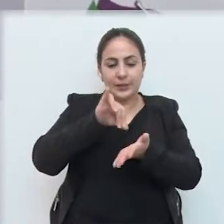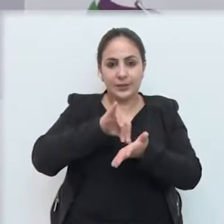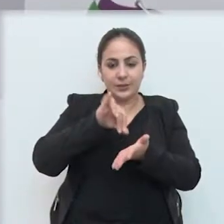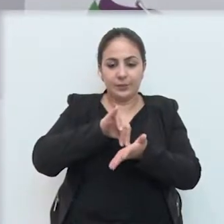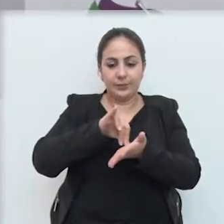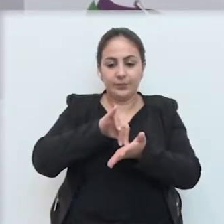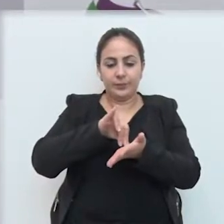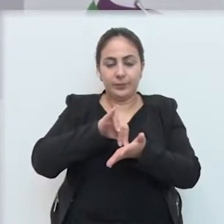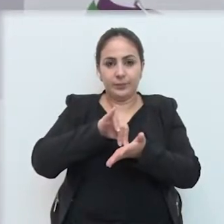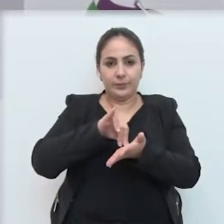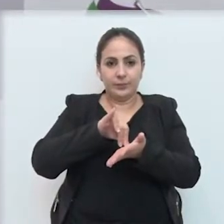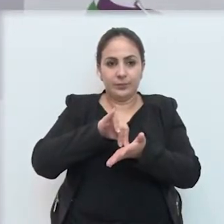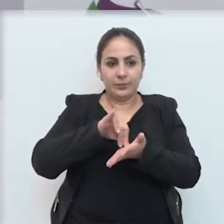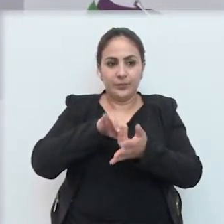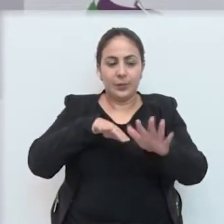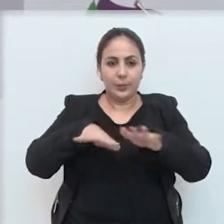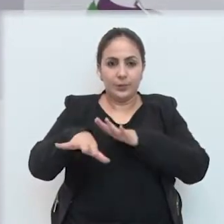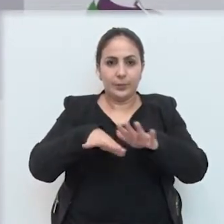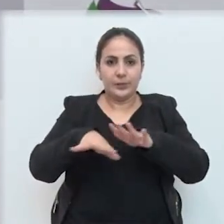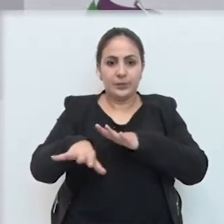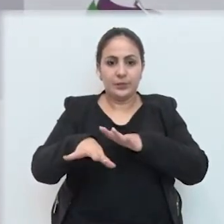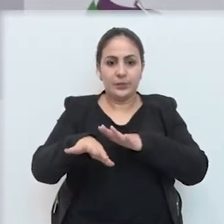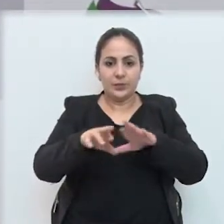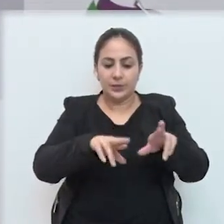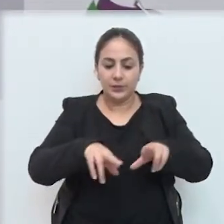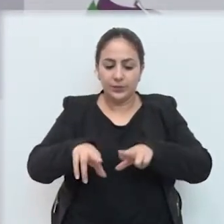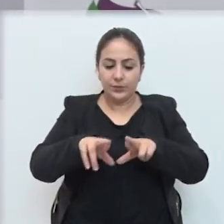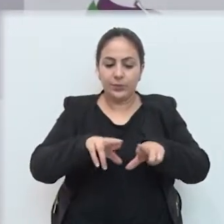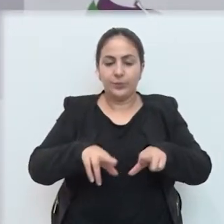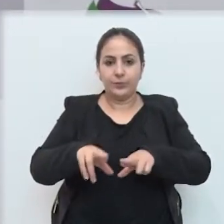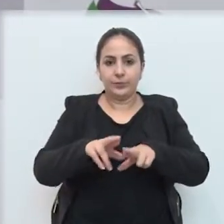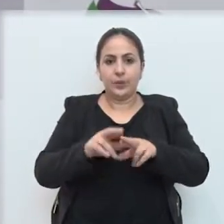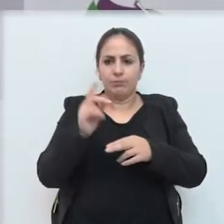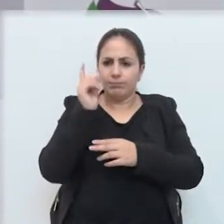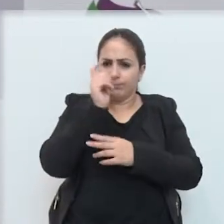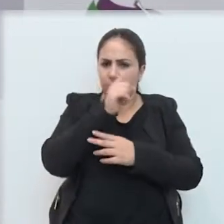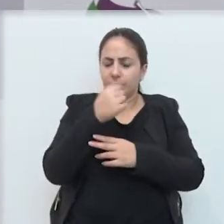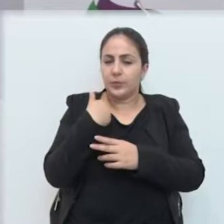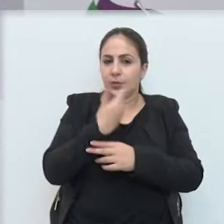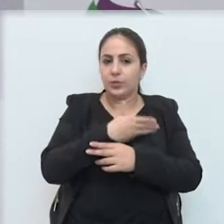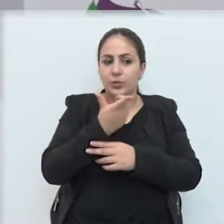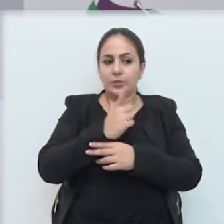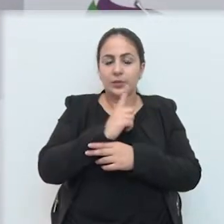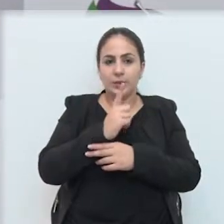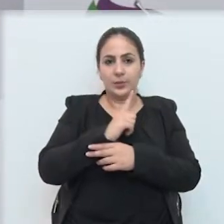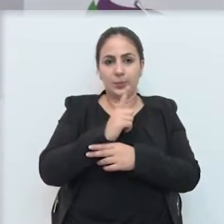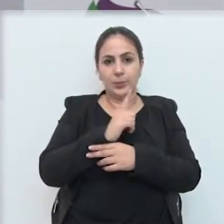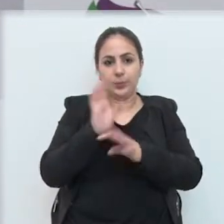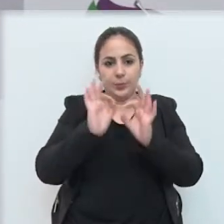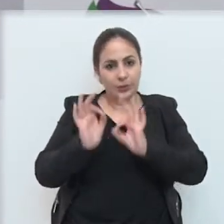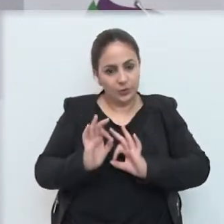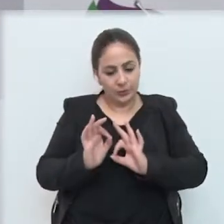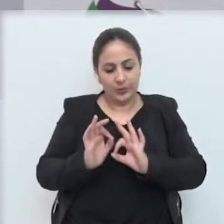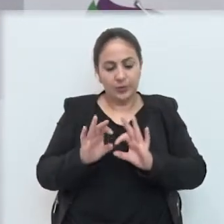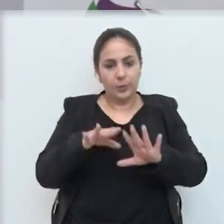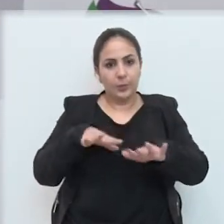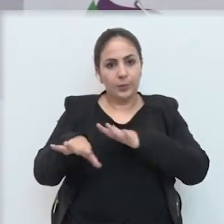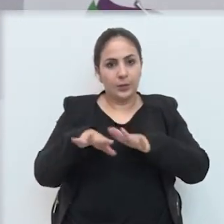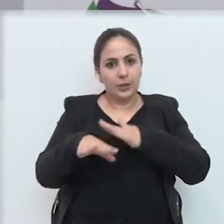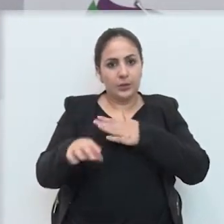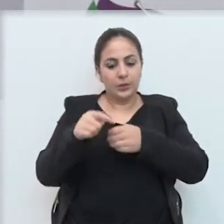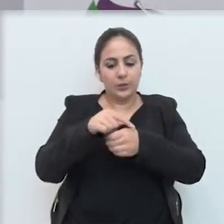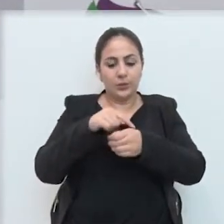concentram a movimentação da região, a dificuldade que nós enfrentamos no planejamento